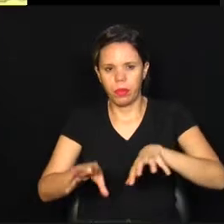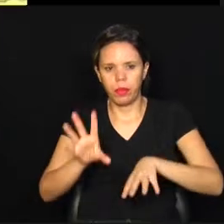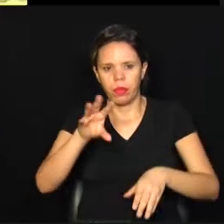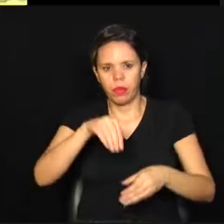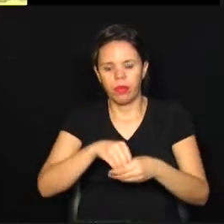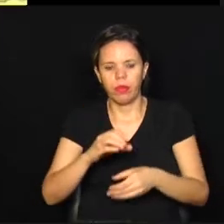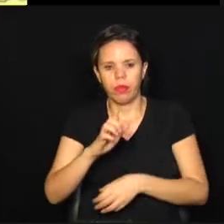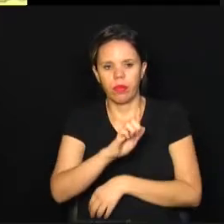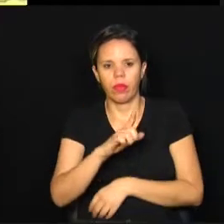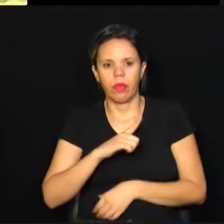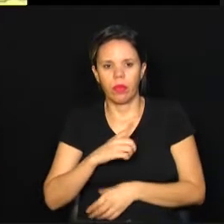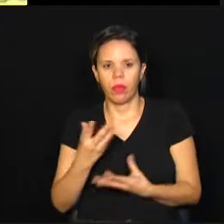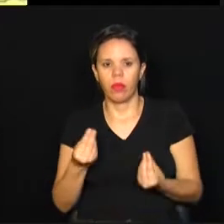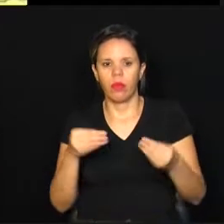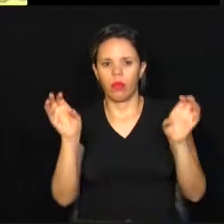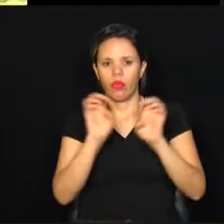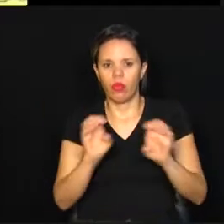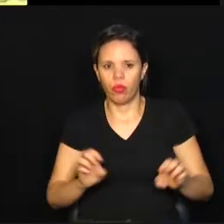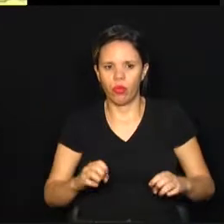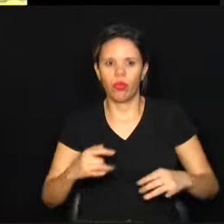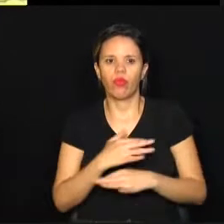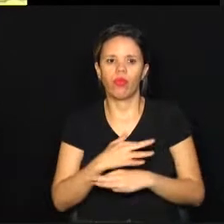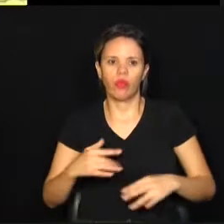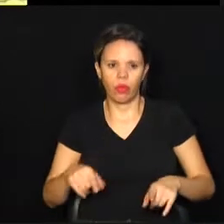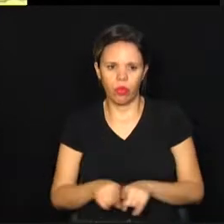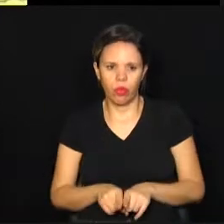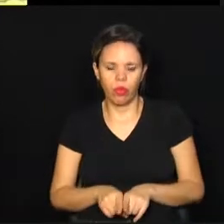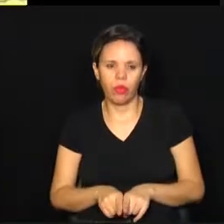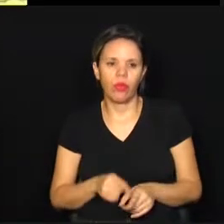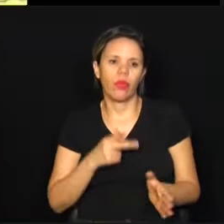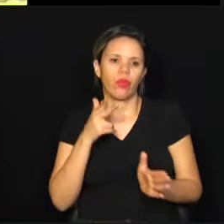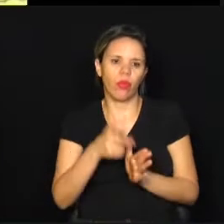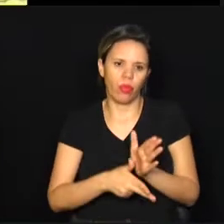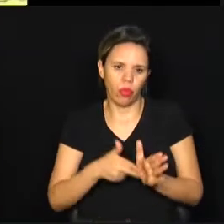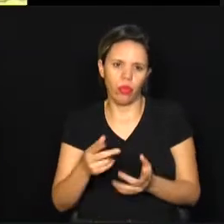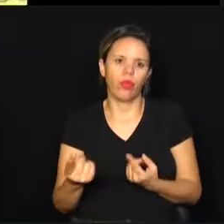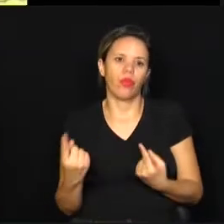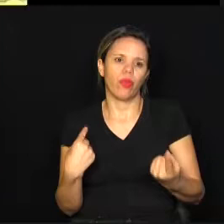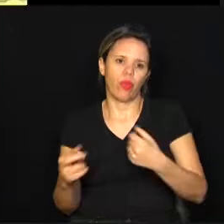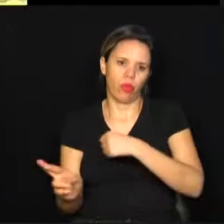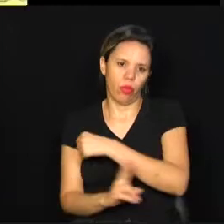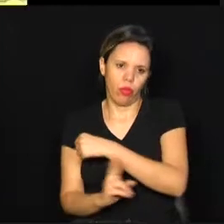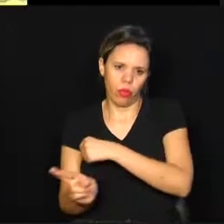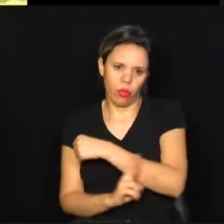cindido por muitas estruturas de mobilidade, ferrovias, rodovias, né?